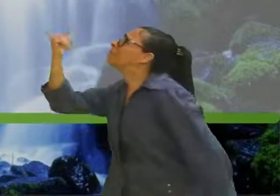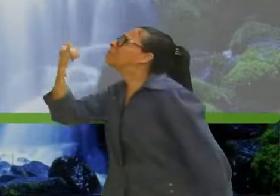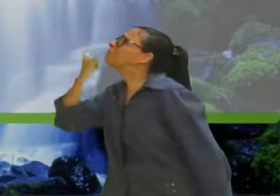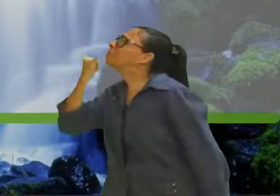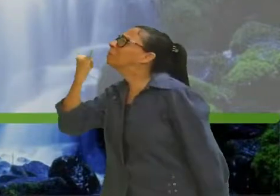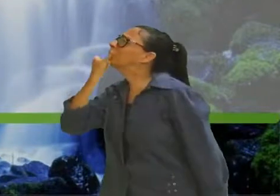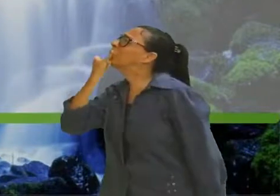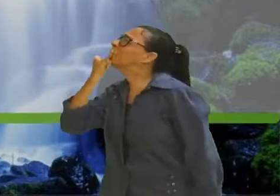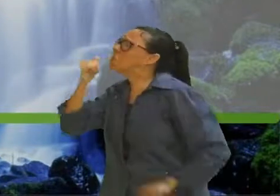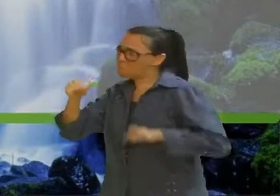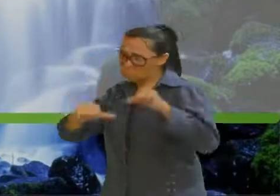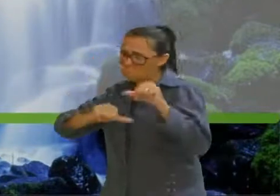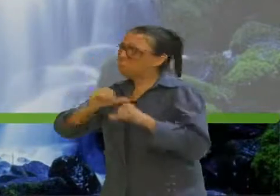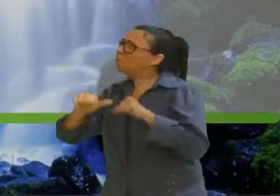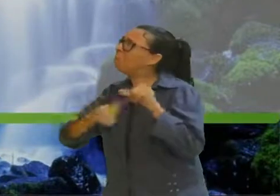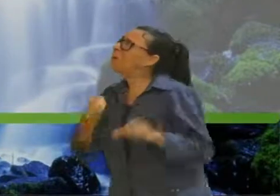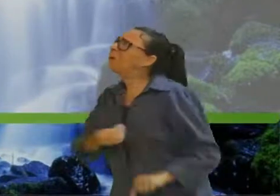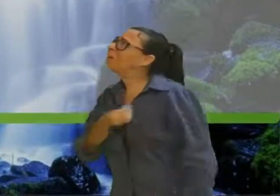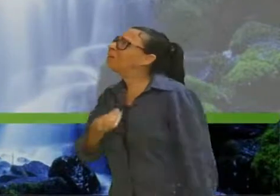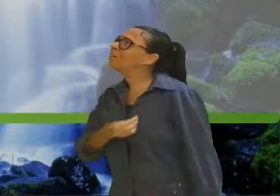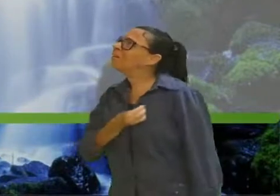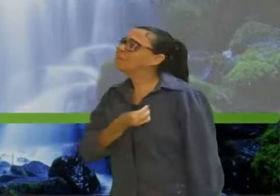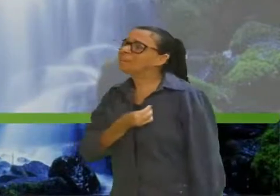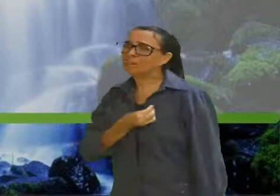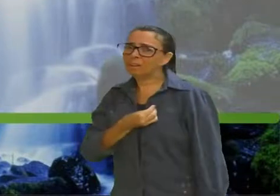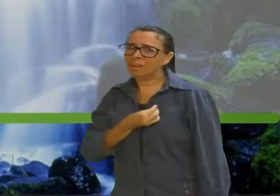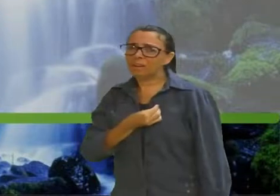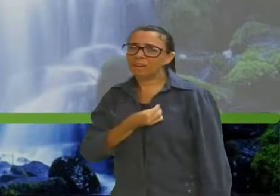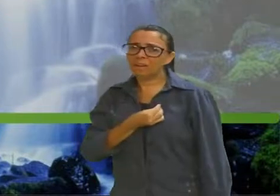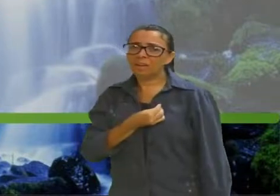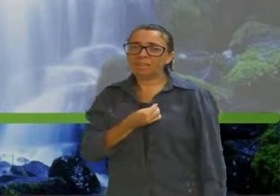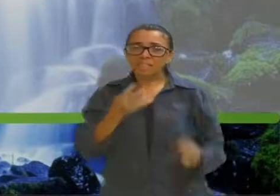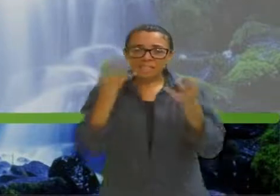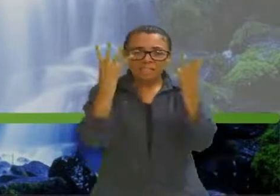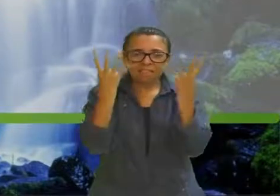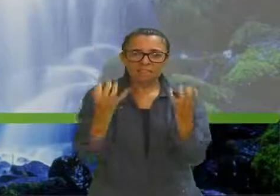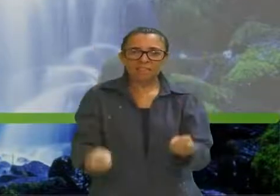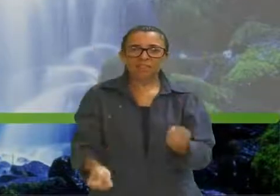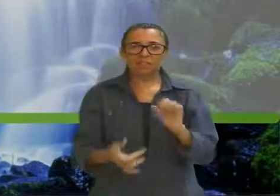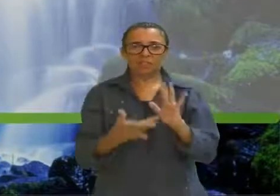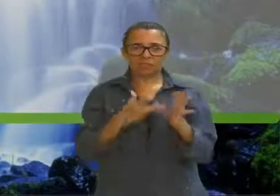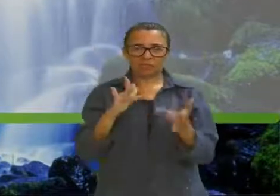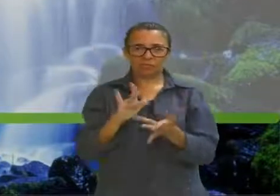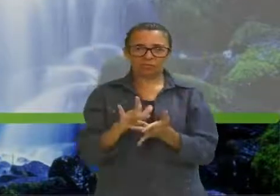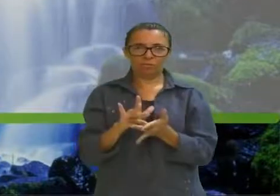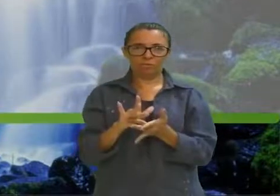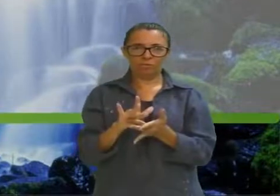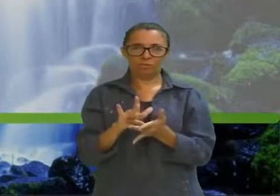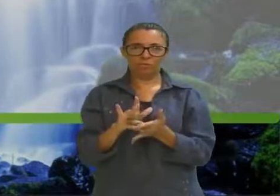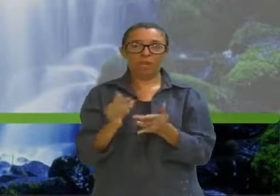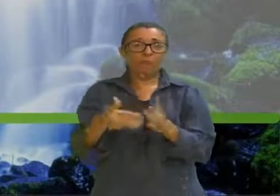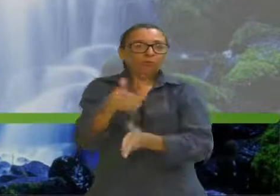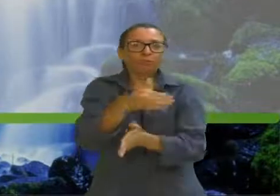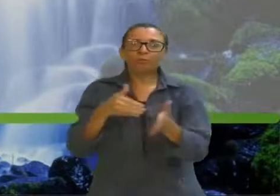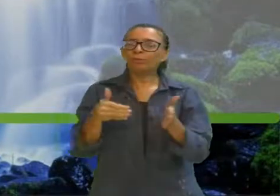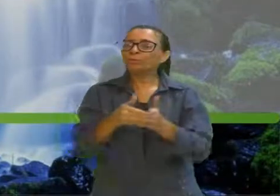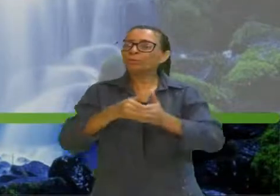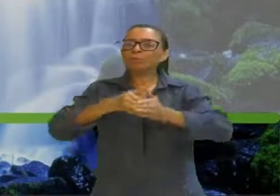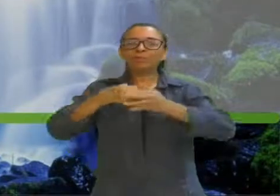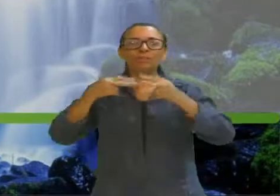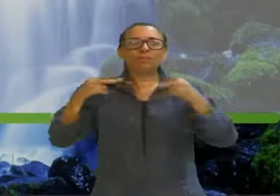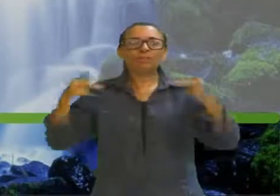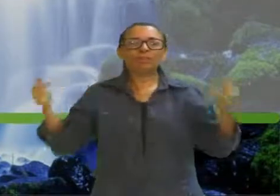a iniciativa de envolvê-lo em sua obra, né? Você crê nele e ajusta a sua vida a ele.